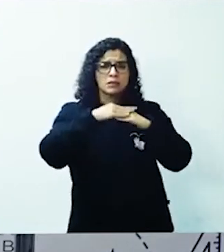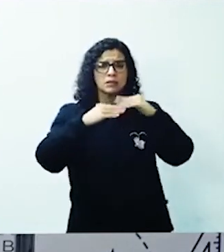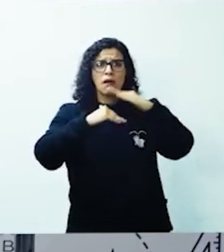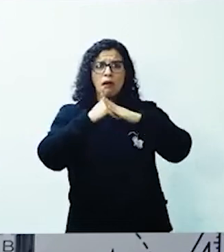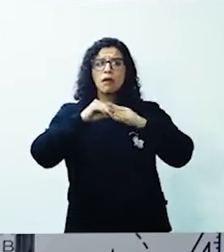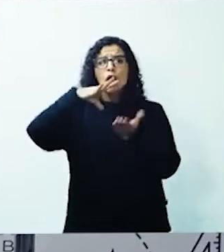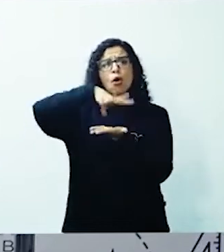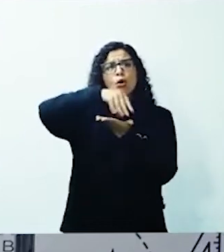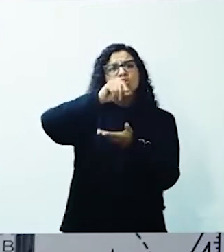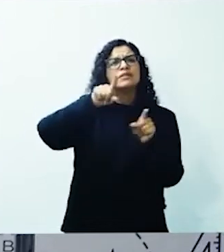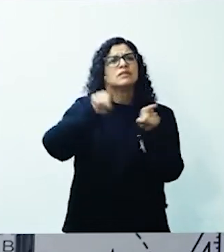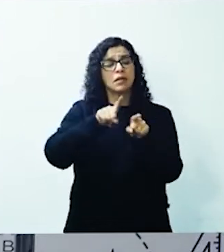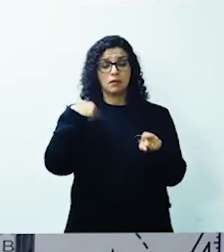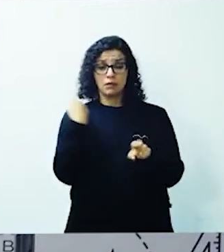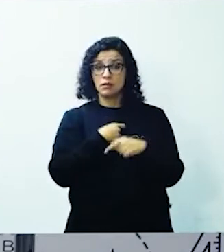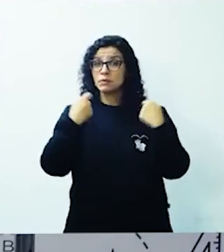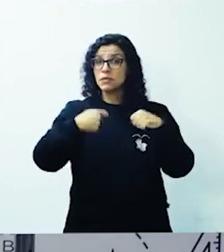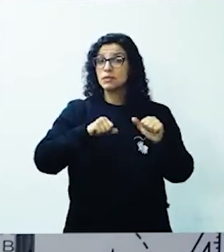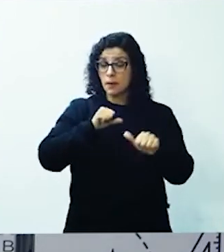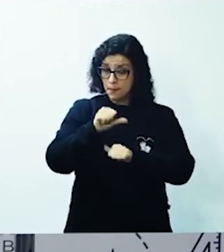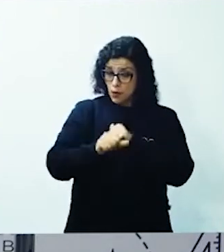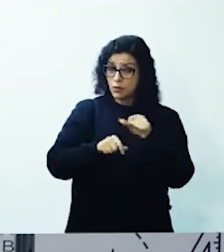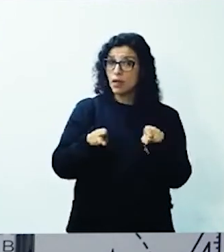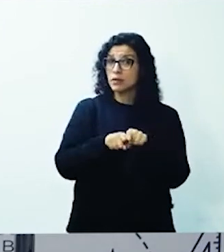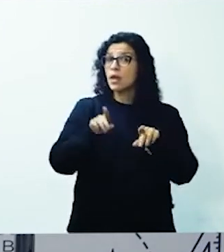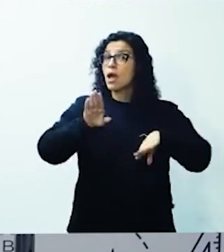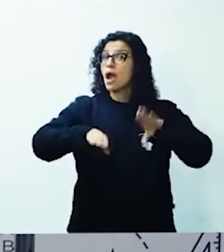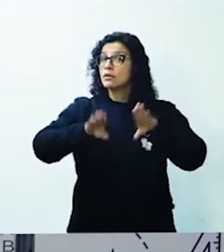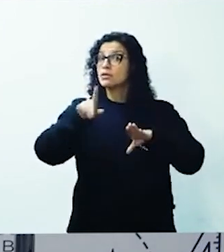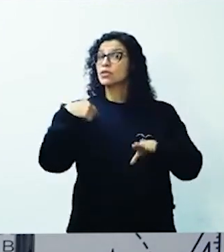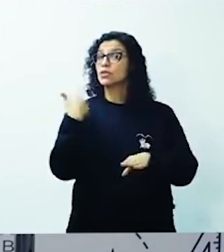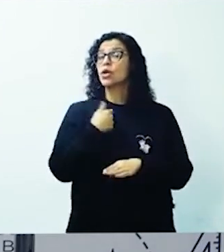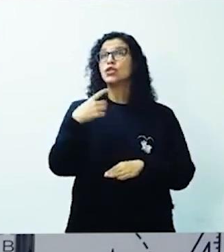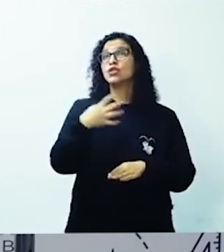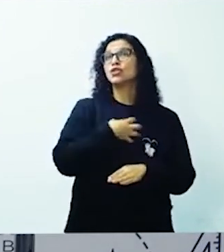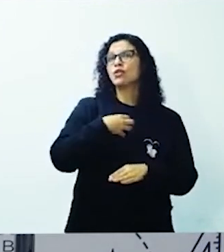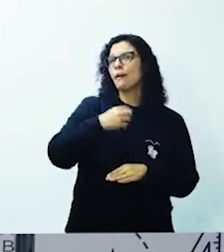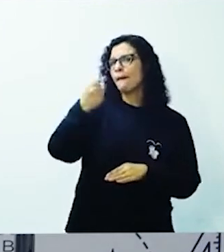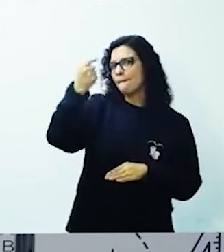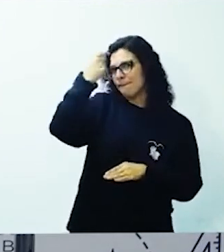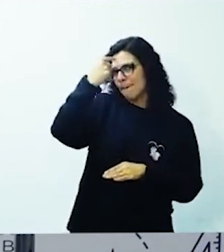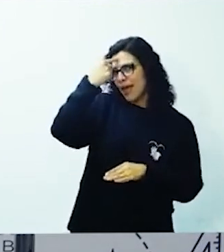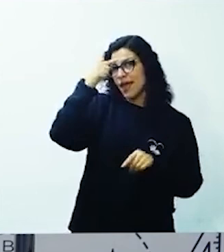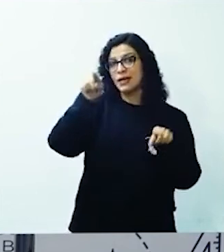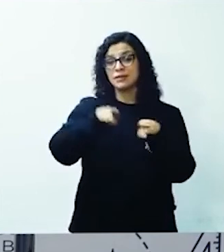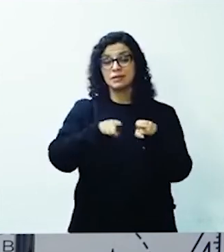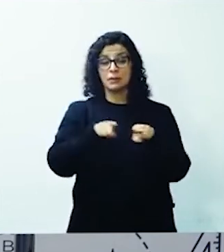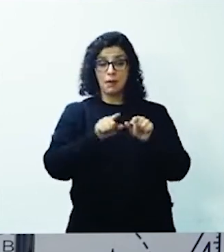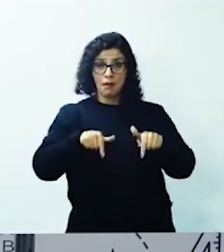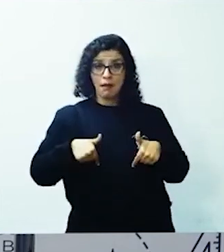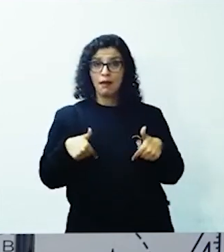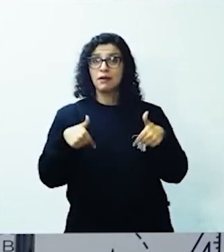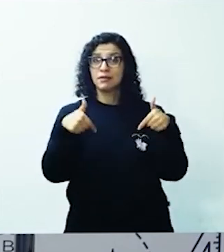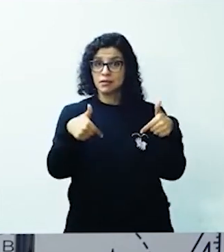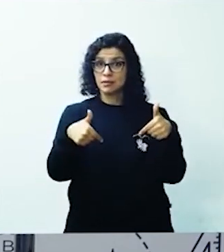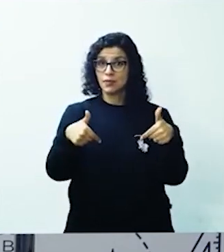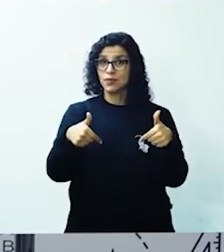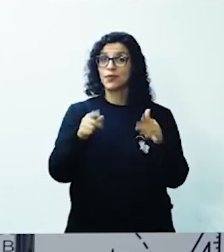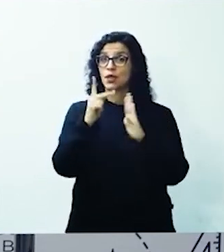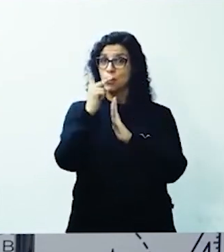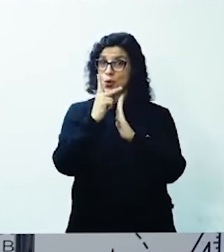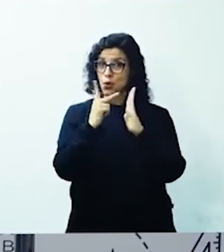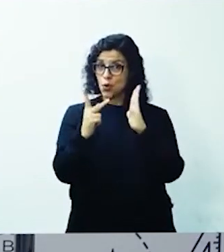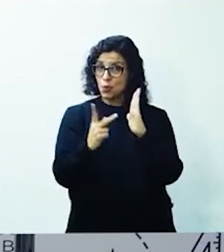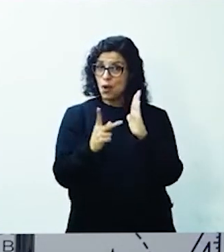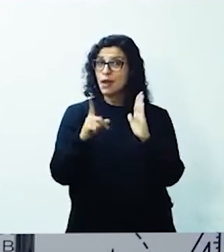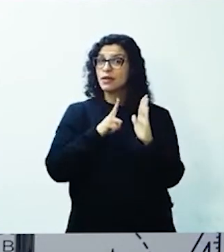nós precisamos mudar. Mudar, às vezes, até o nosso pensamento, nossas atitudes. E o nosso poeta